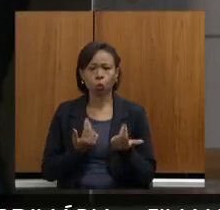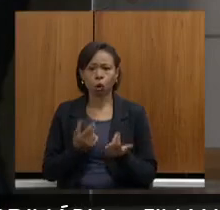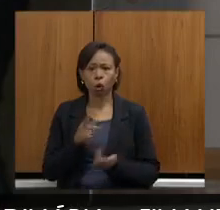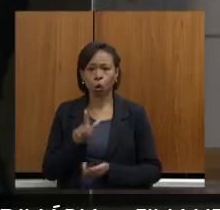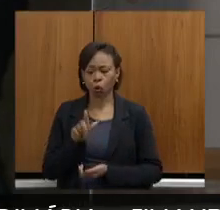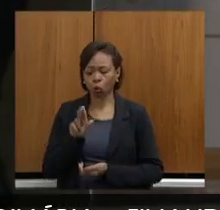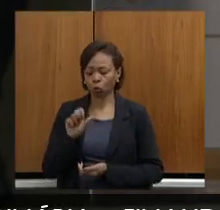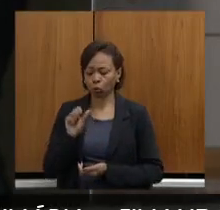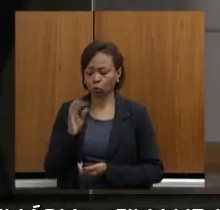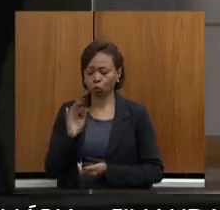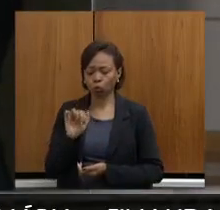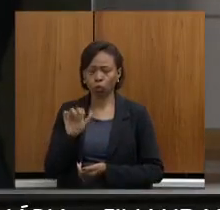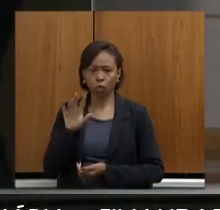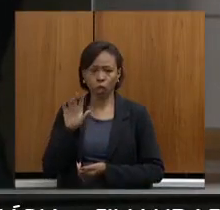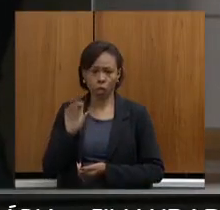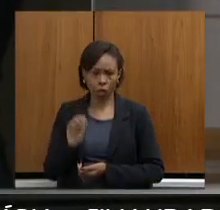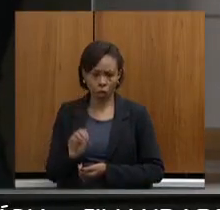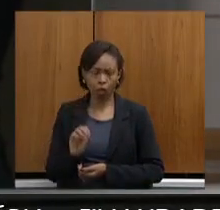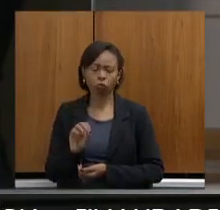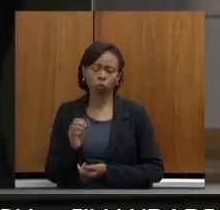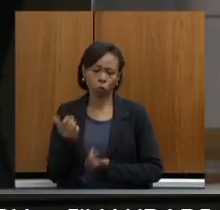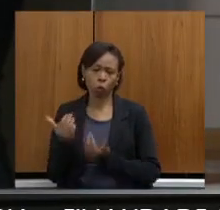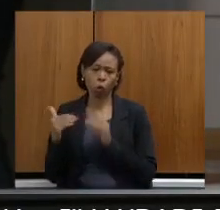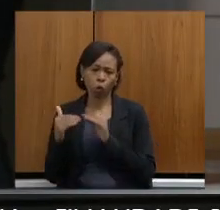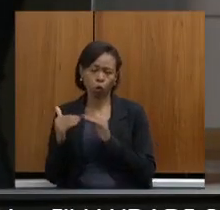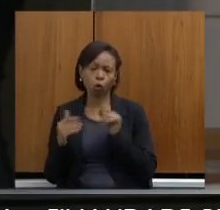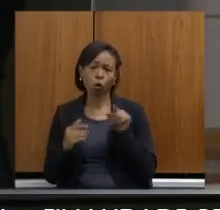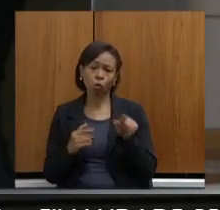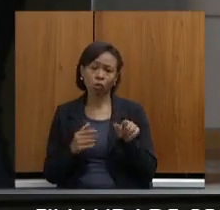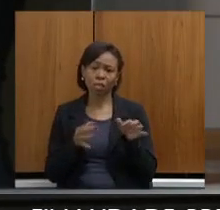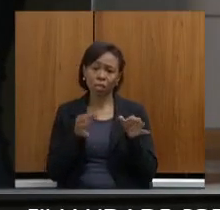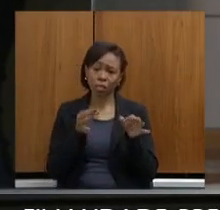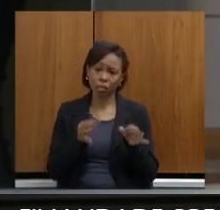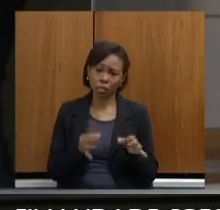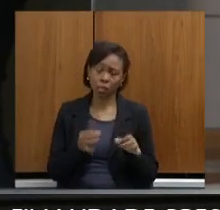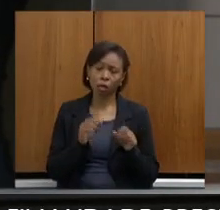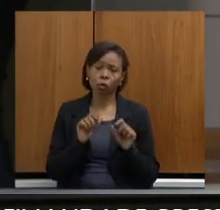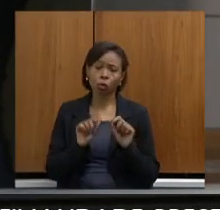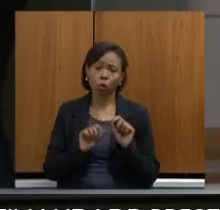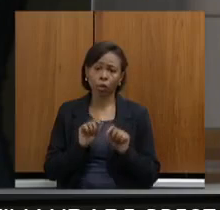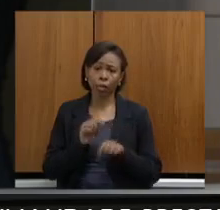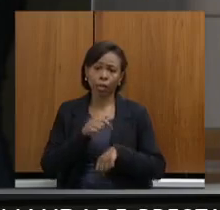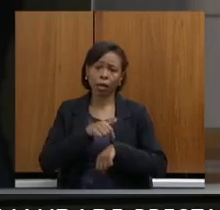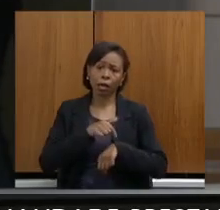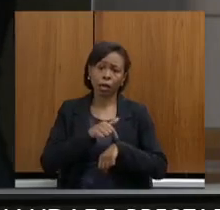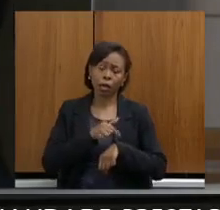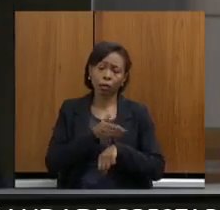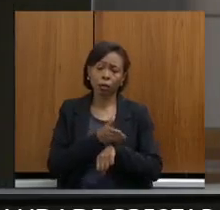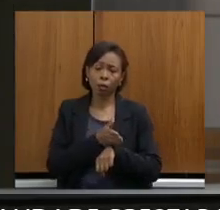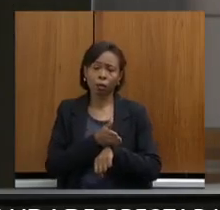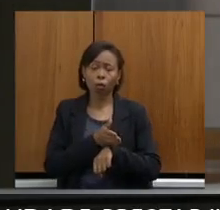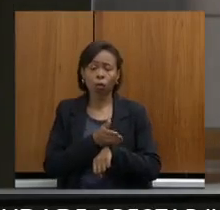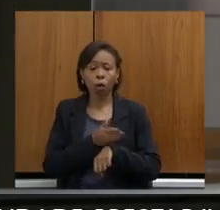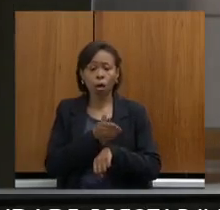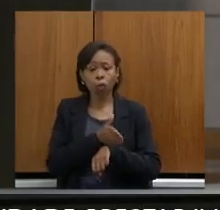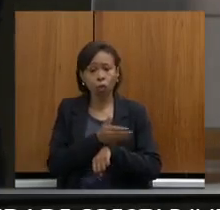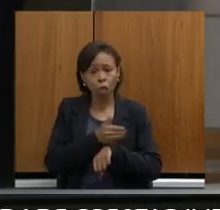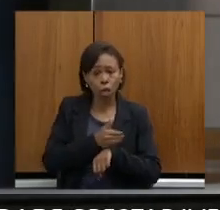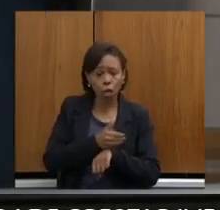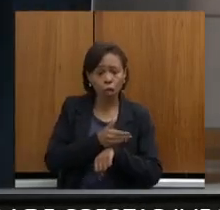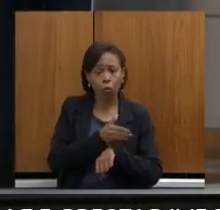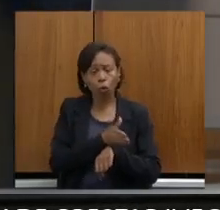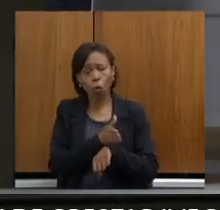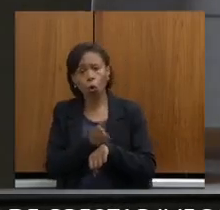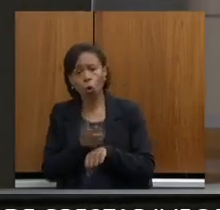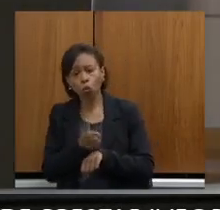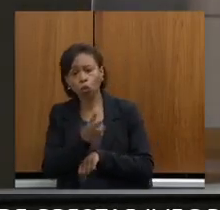gosta de cerveja com uma pessoa bastante coerente acho que o ato de avançai também de recuar muito importante Ok